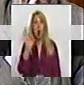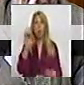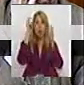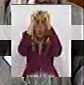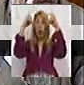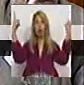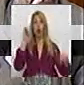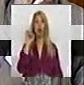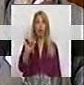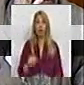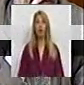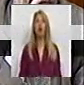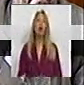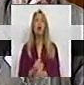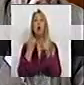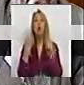Porque